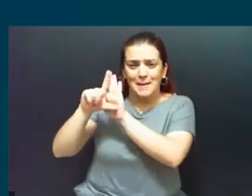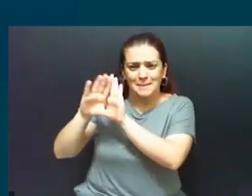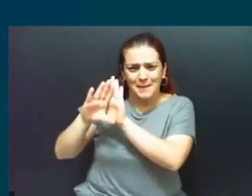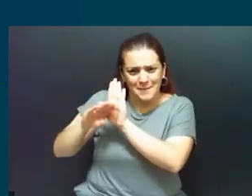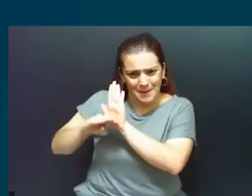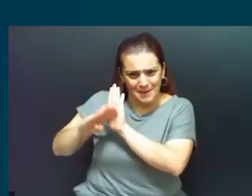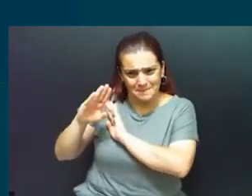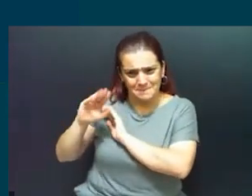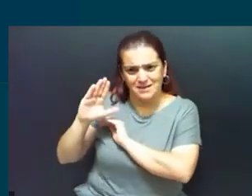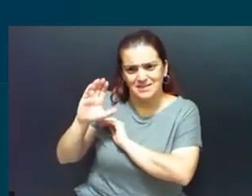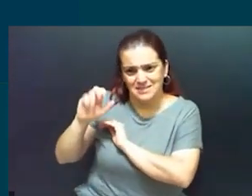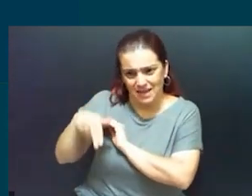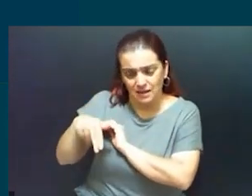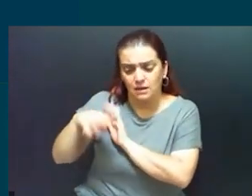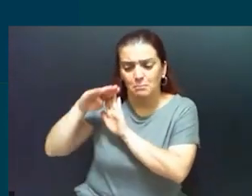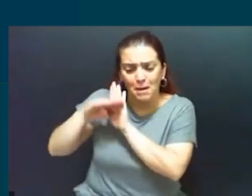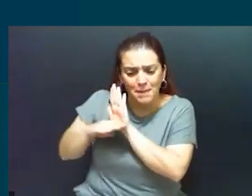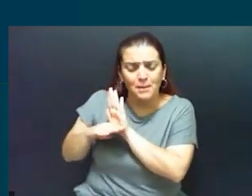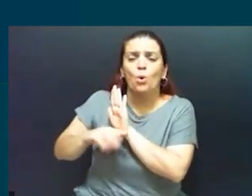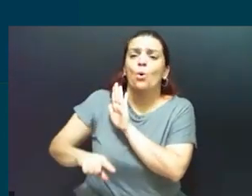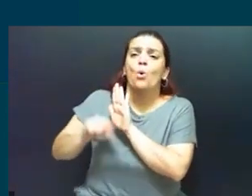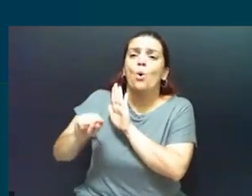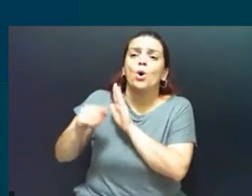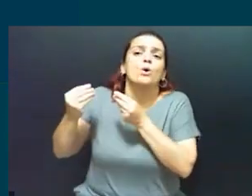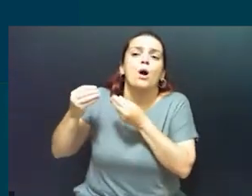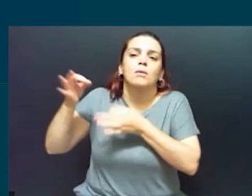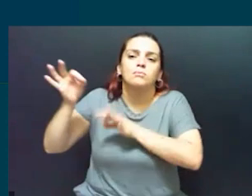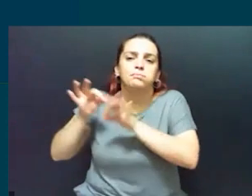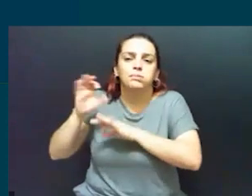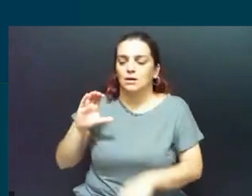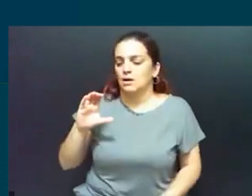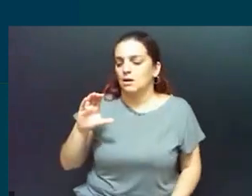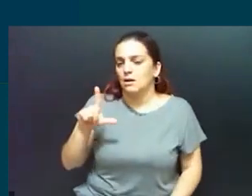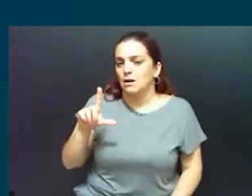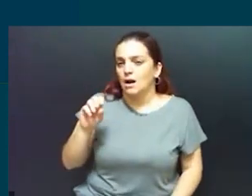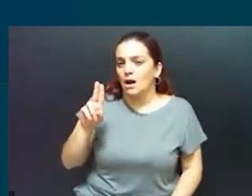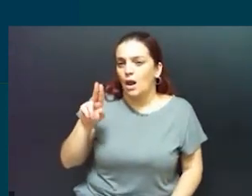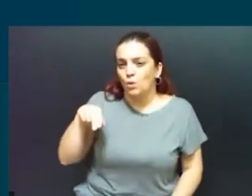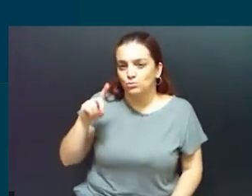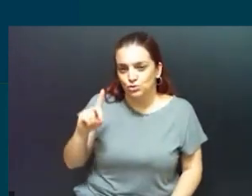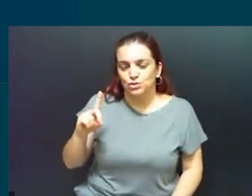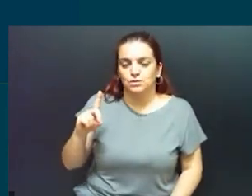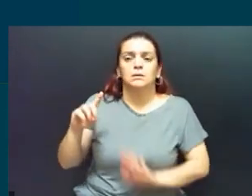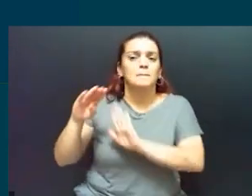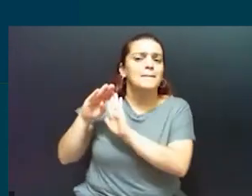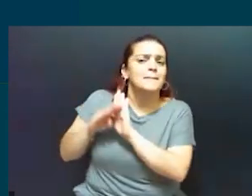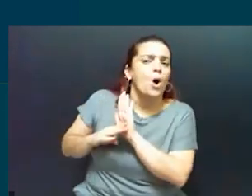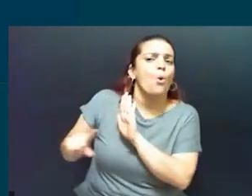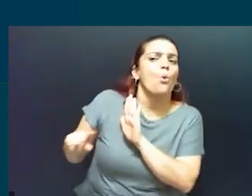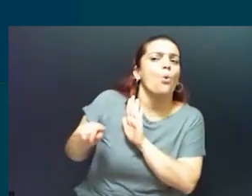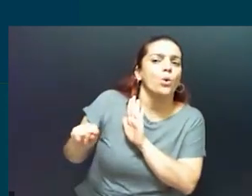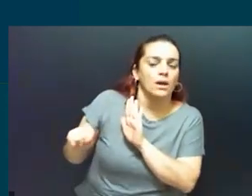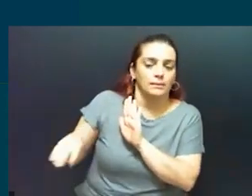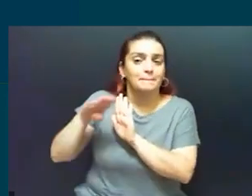requisitos necessários para operar esses serviços financeiros na cloud. Então, lá ela vai estar falando sobre a parte